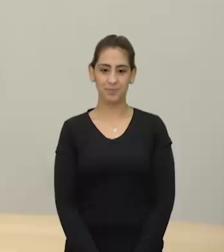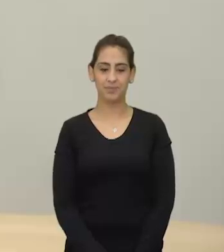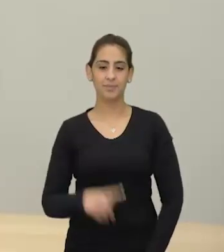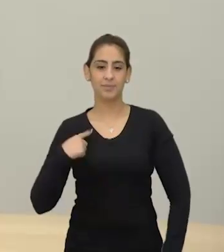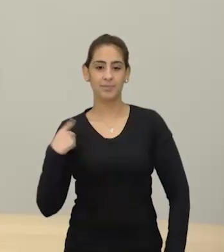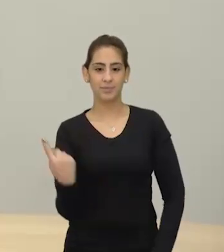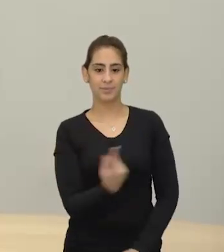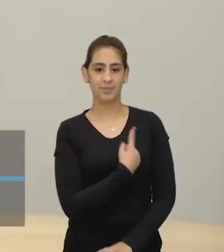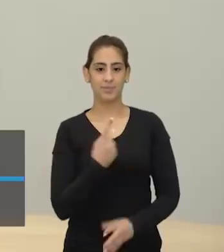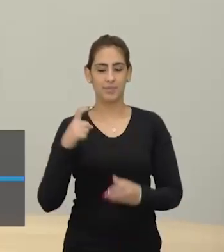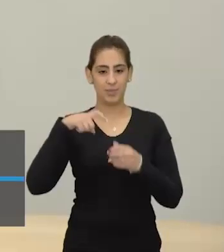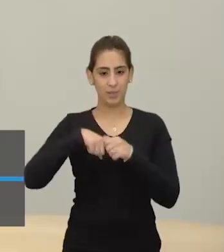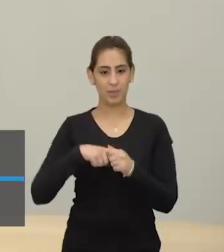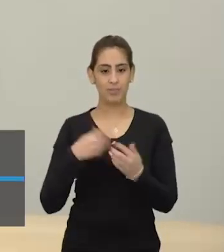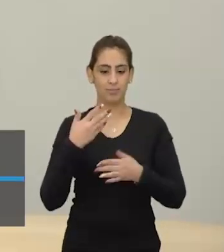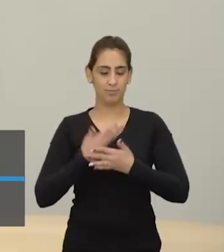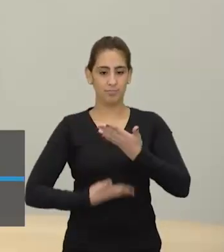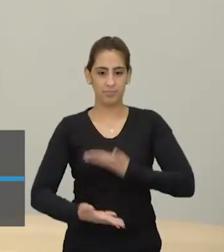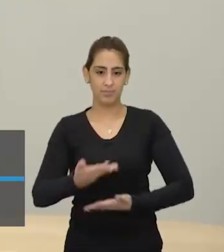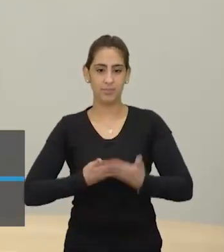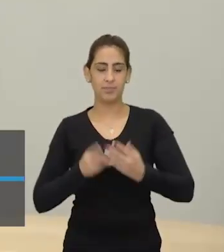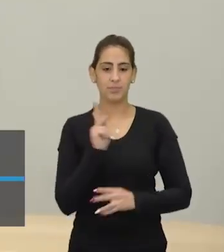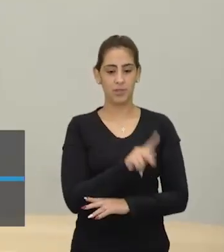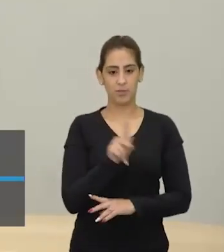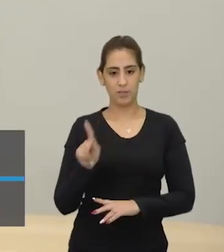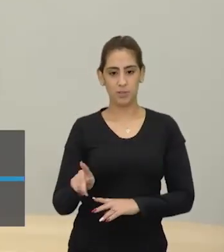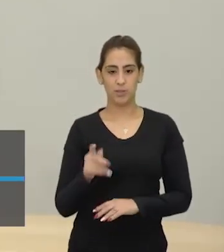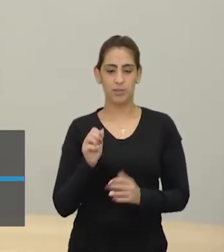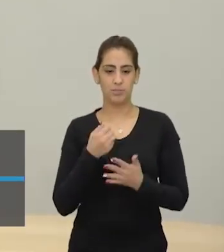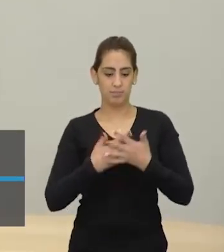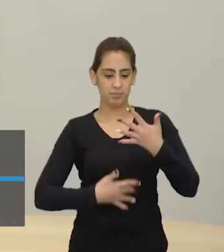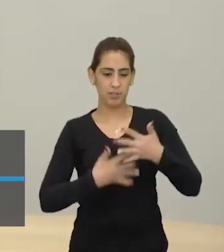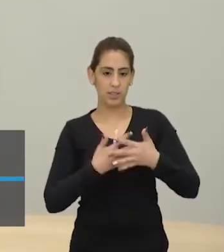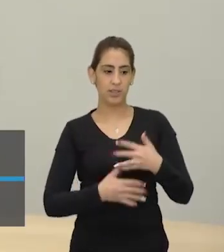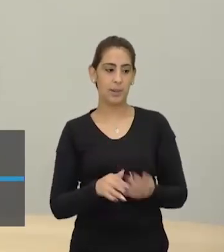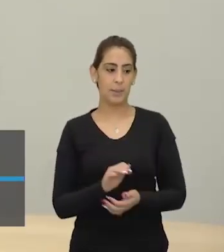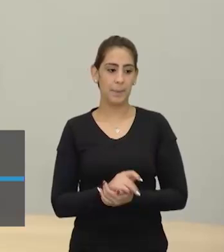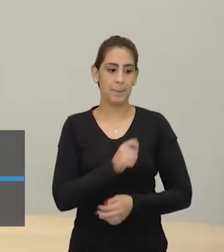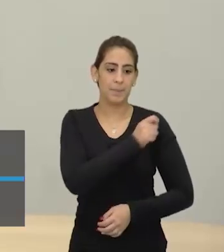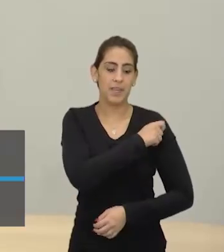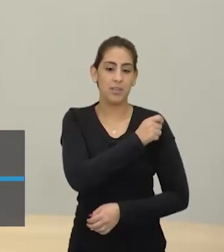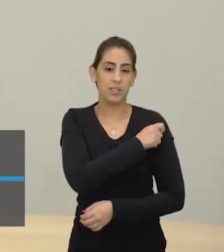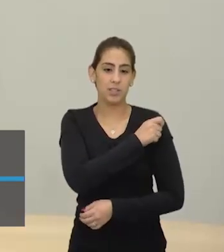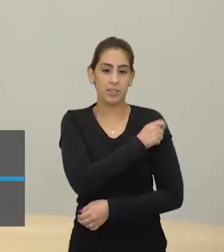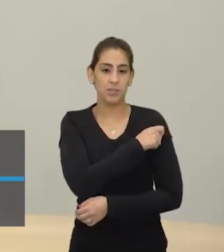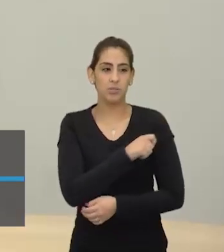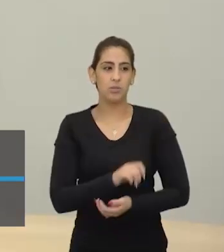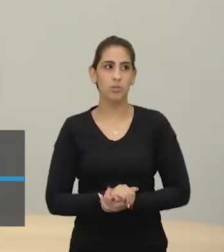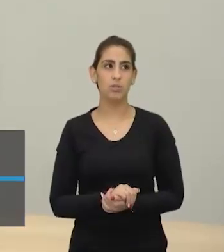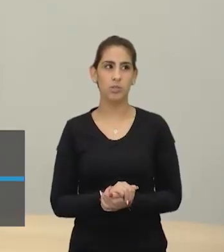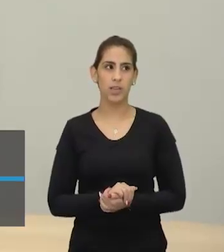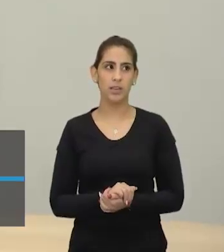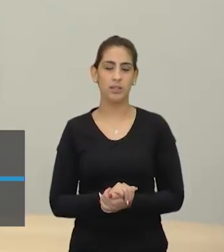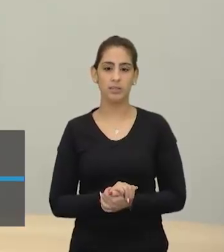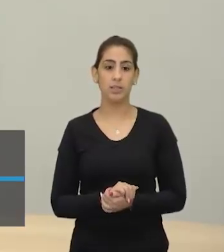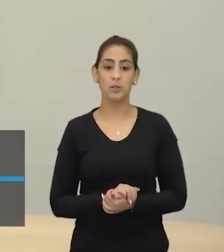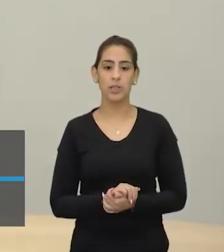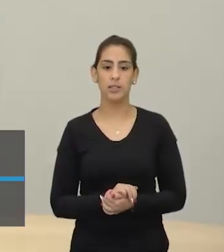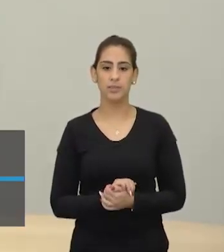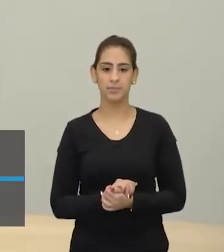E a gente já conta aqui com a participação de professores, alunos. O pessoal tem dito aqui: